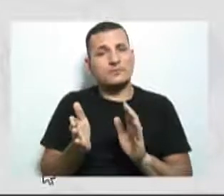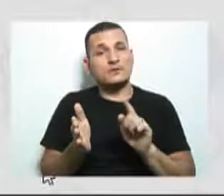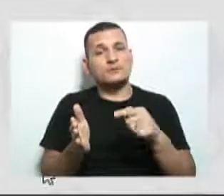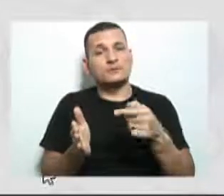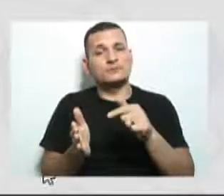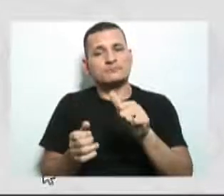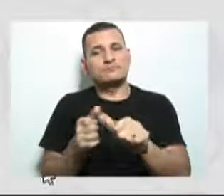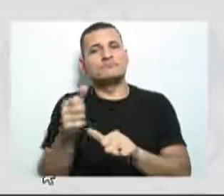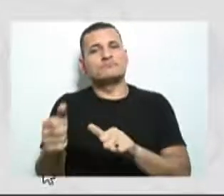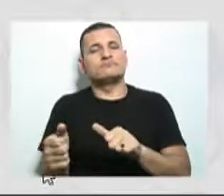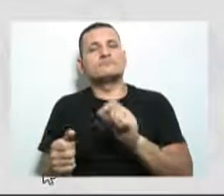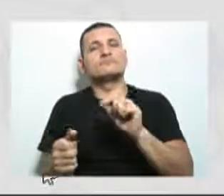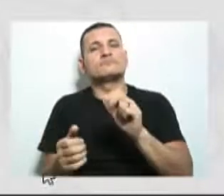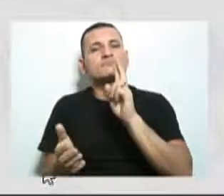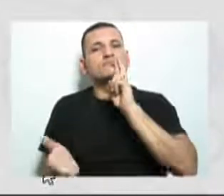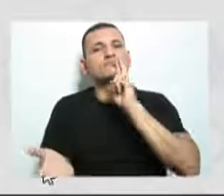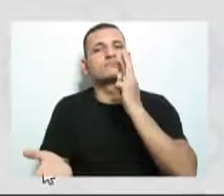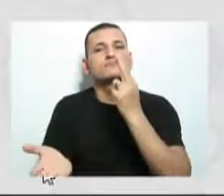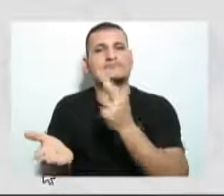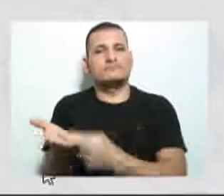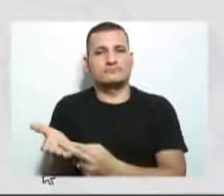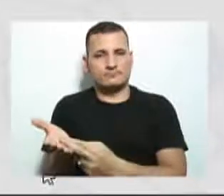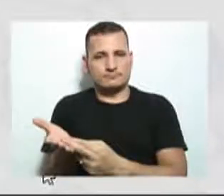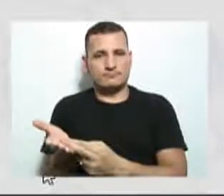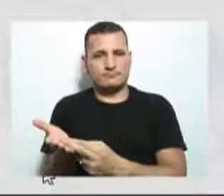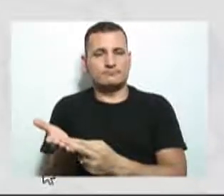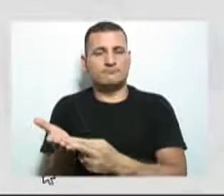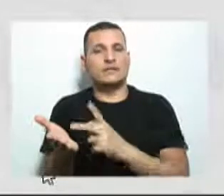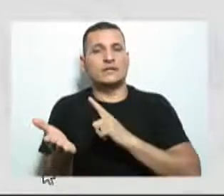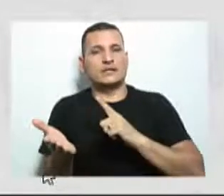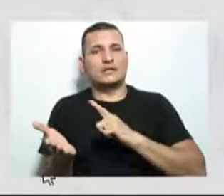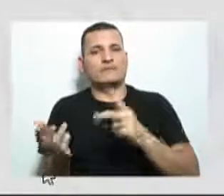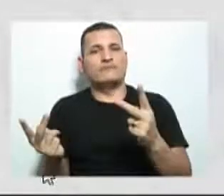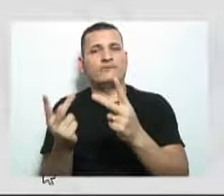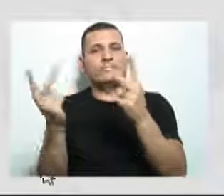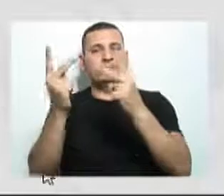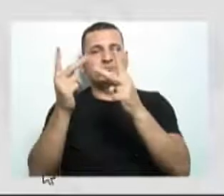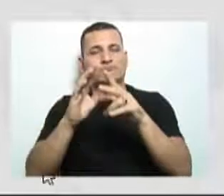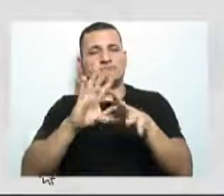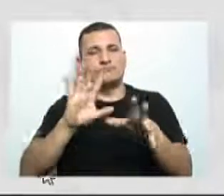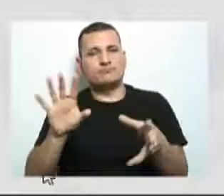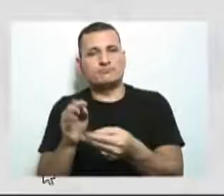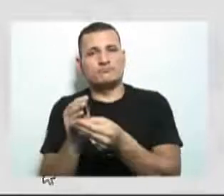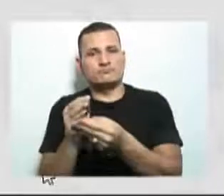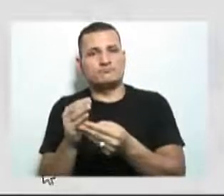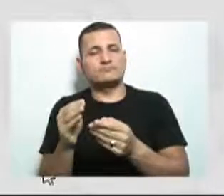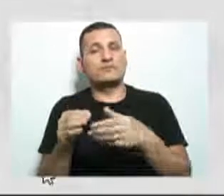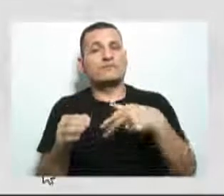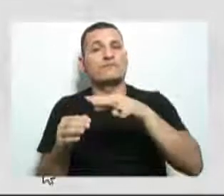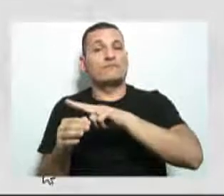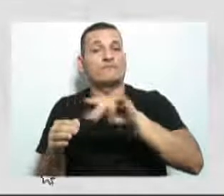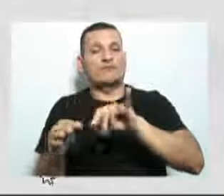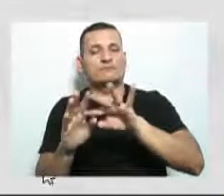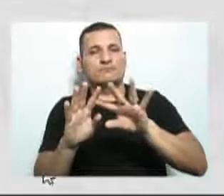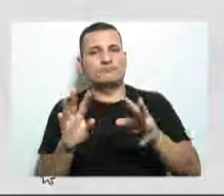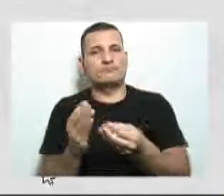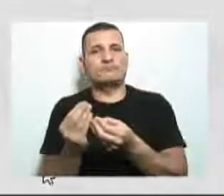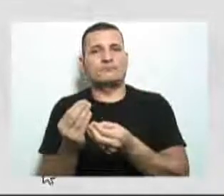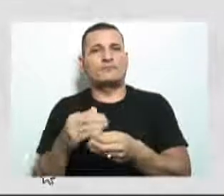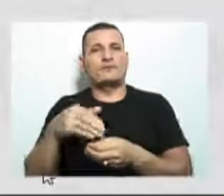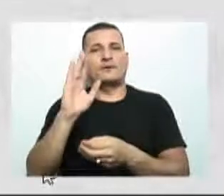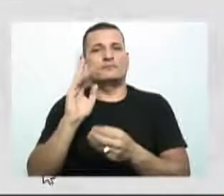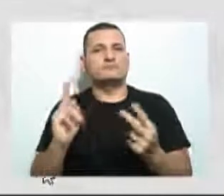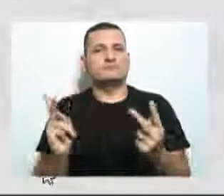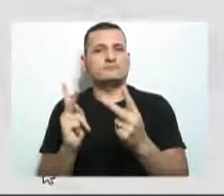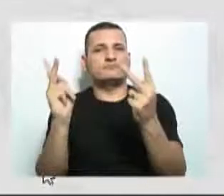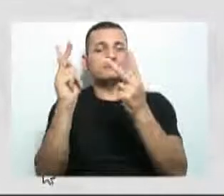num resultado com valor agregado. Você vai agregar mais valor a essa